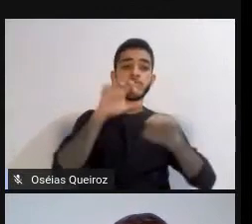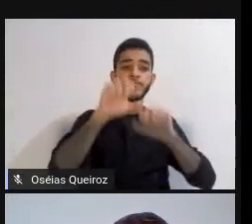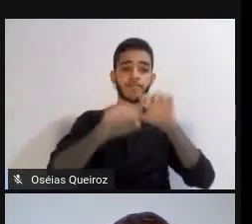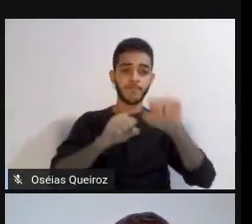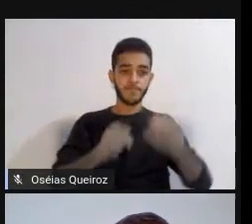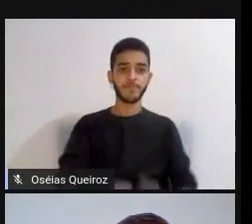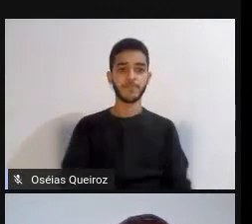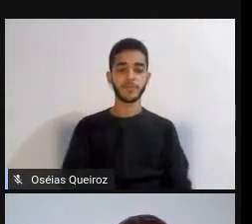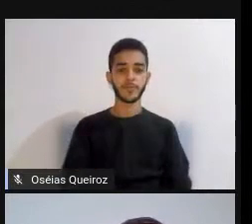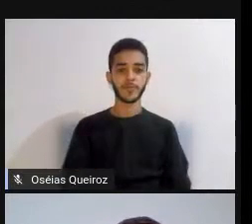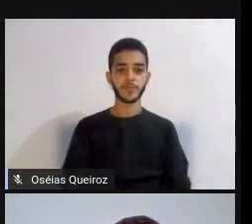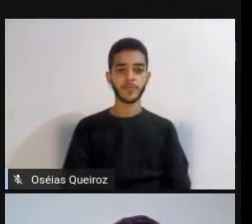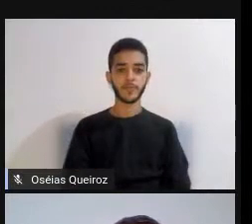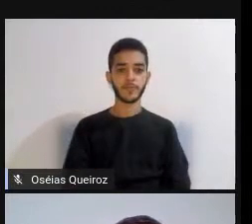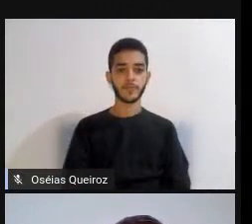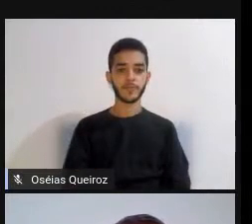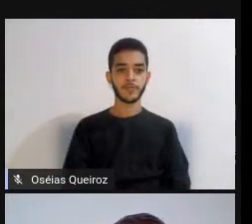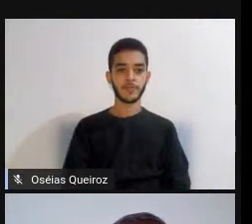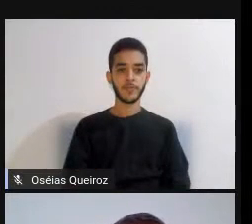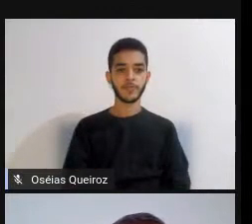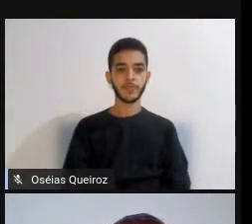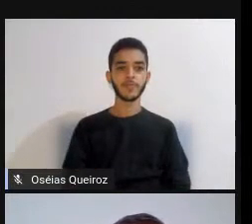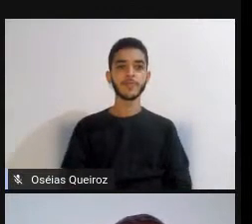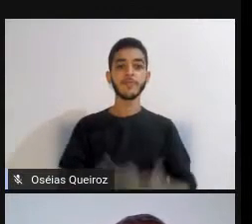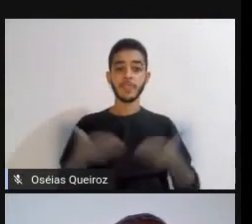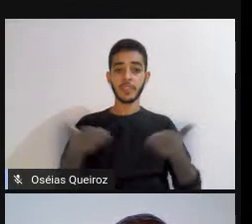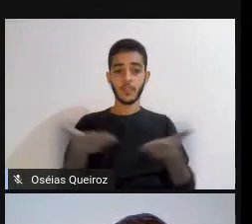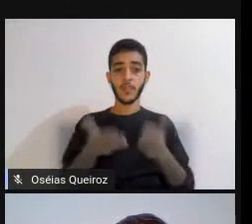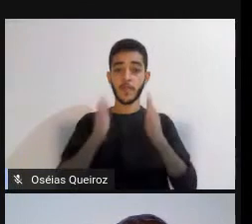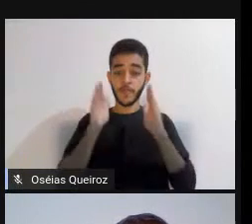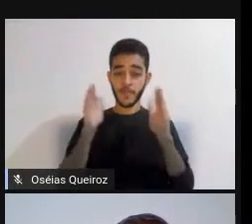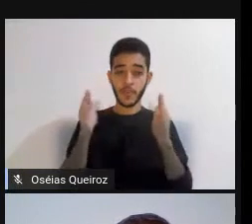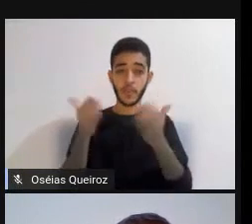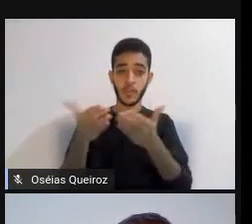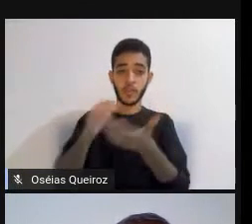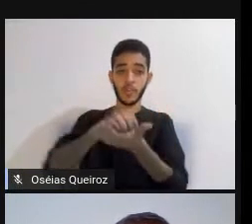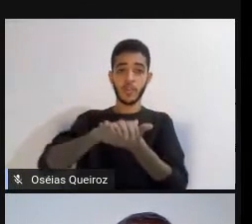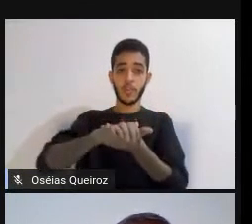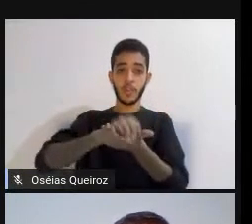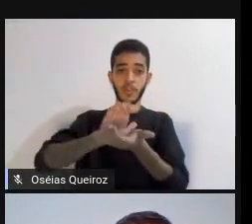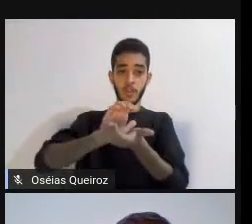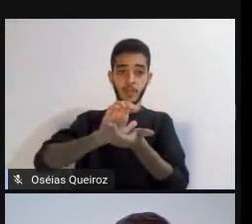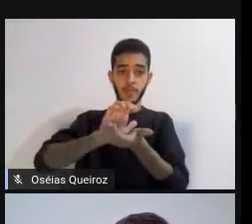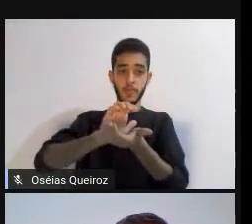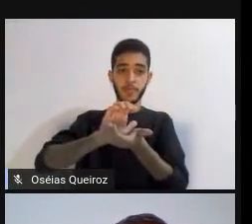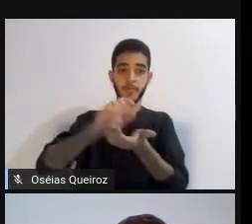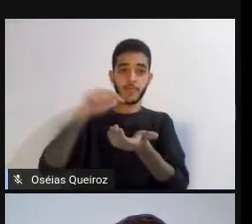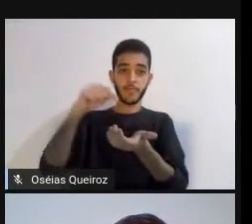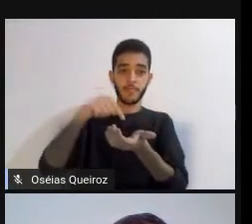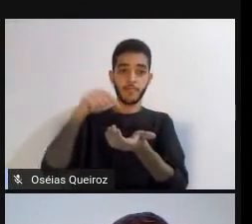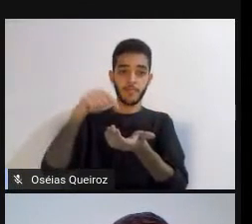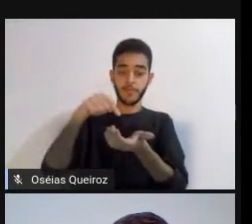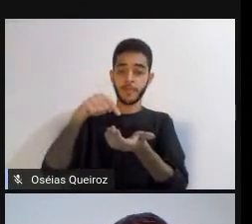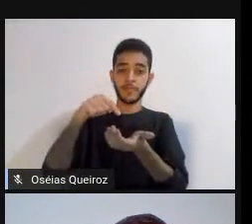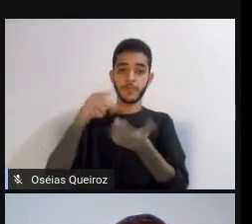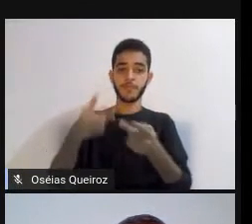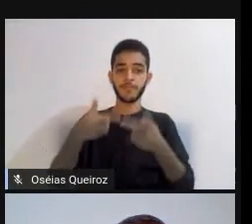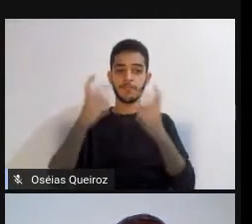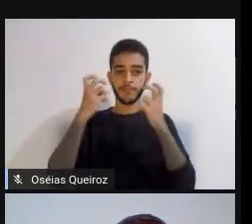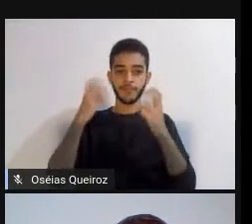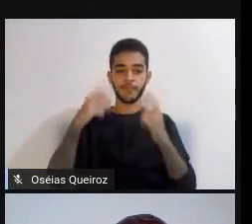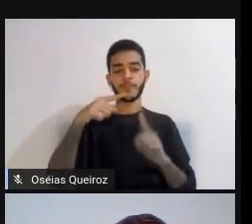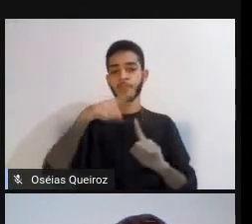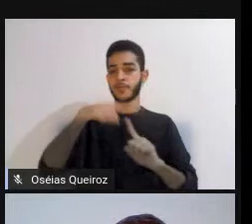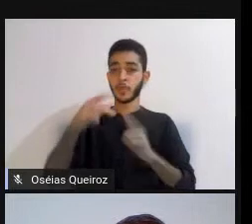E nesse sentido, focando agora um pouco mais na ostra, a ostra ela é um excelente bioindicador, por vários motivos,